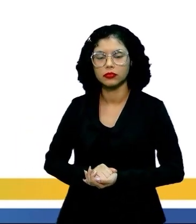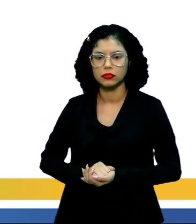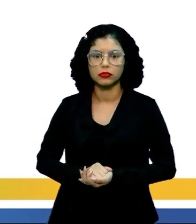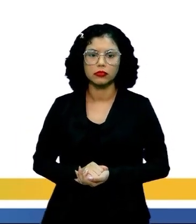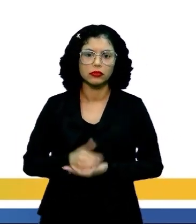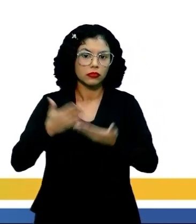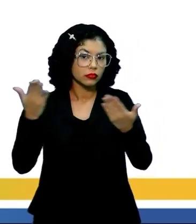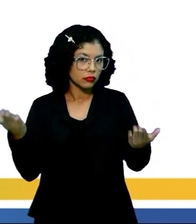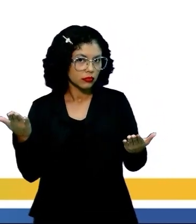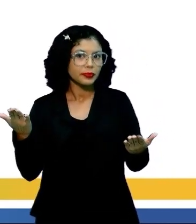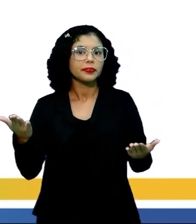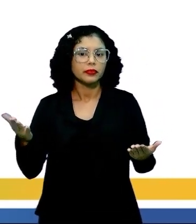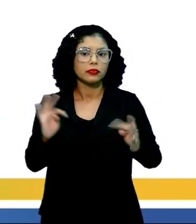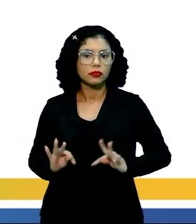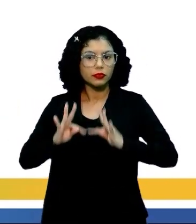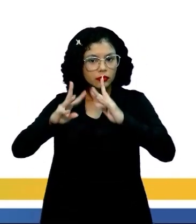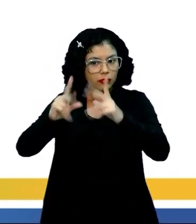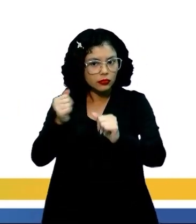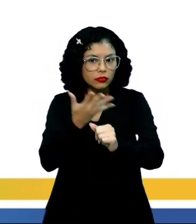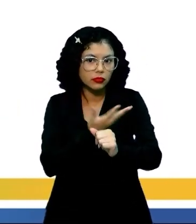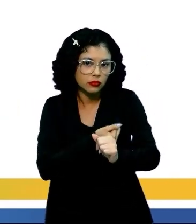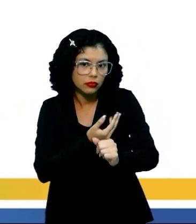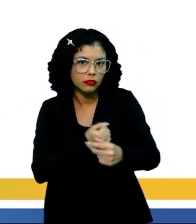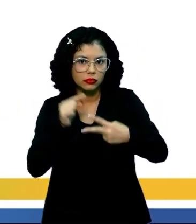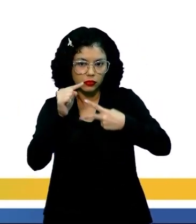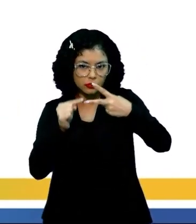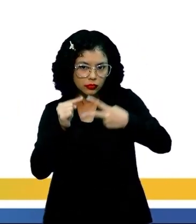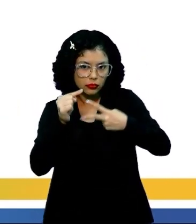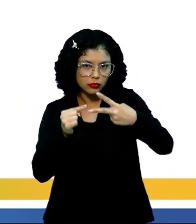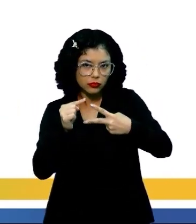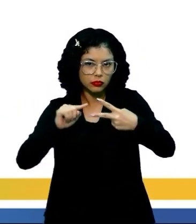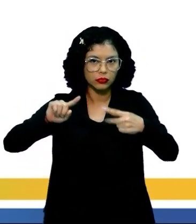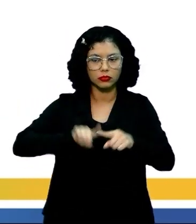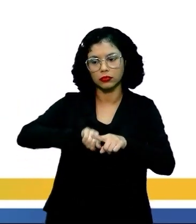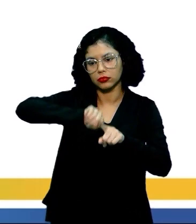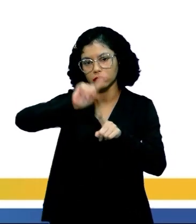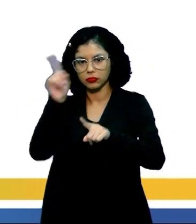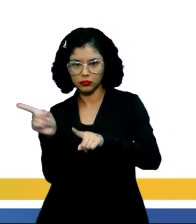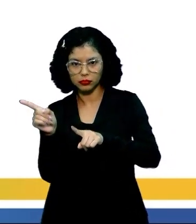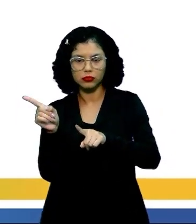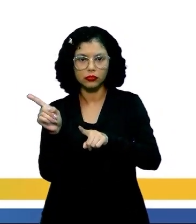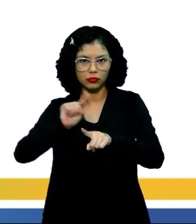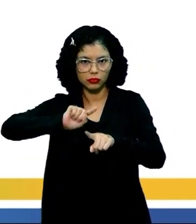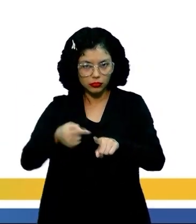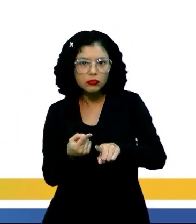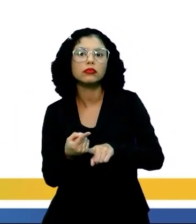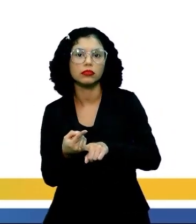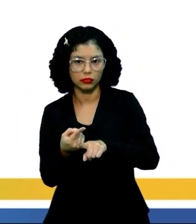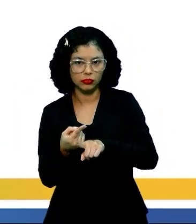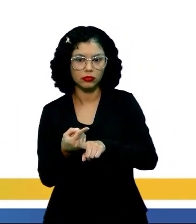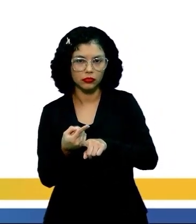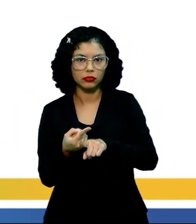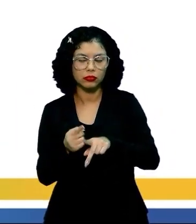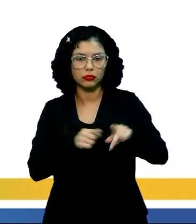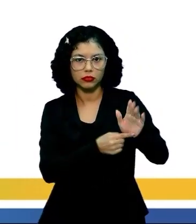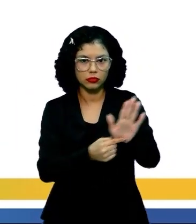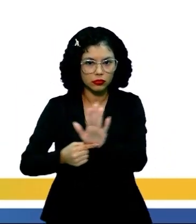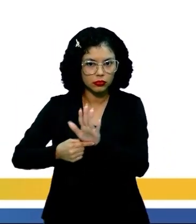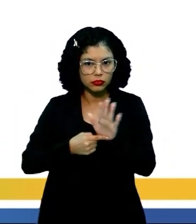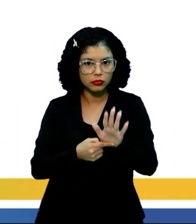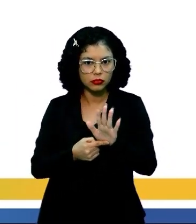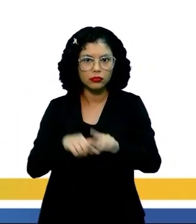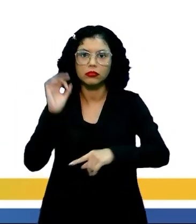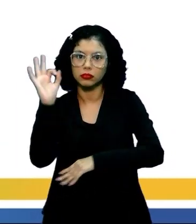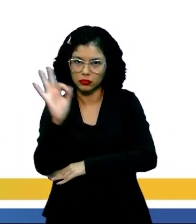0,30. Então, todo número com duas casas decimais, tá, após a vírgula, é uma representação